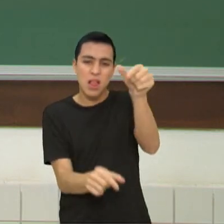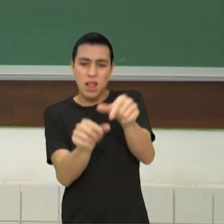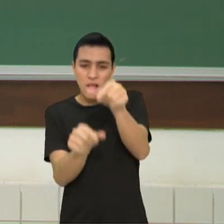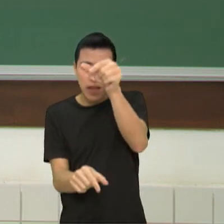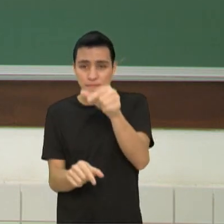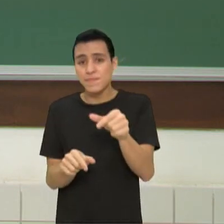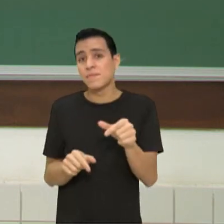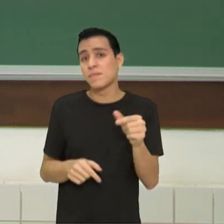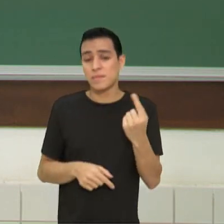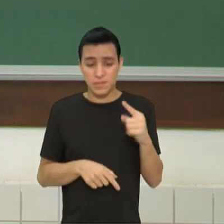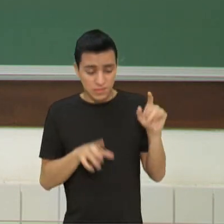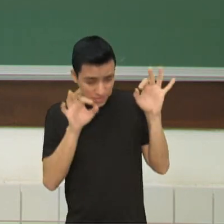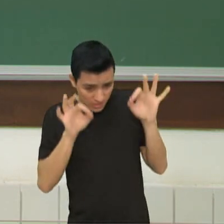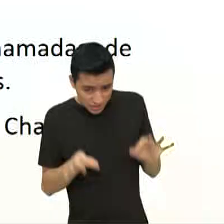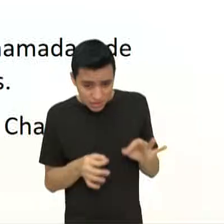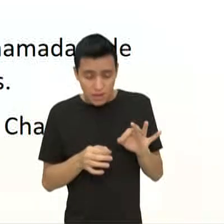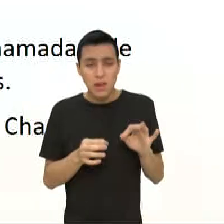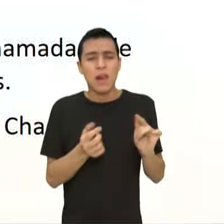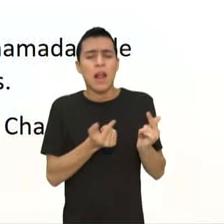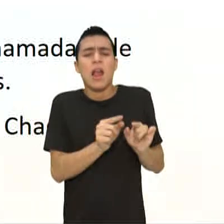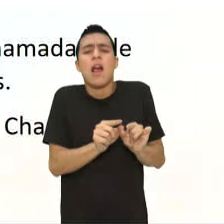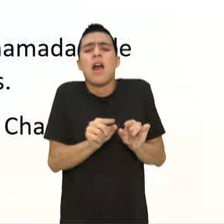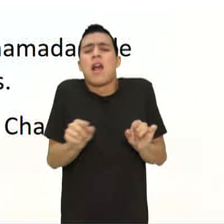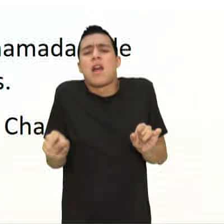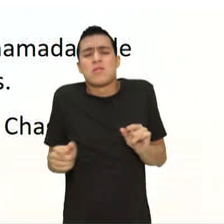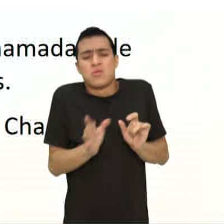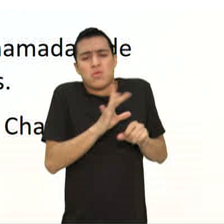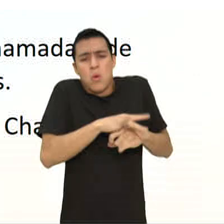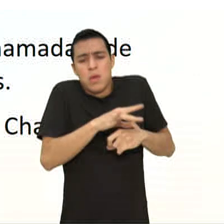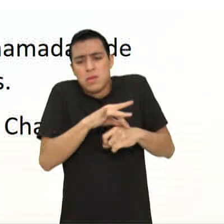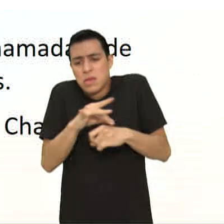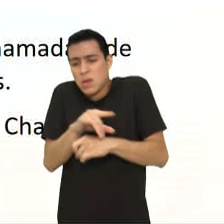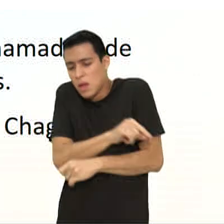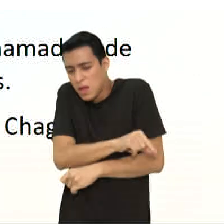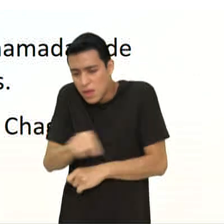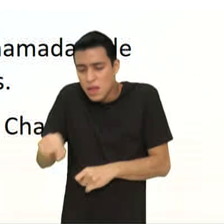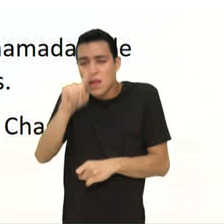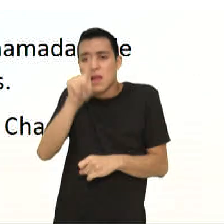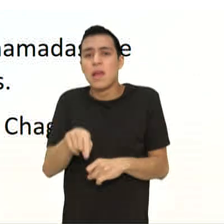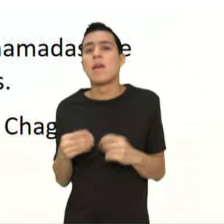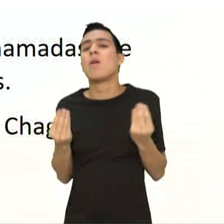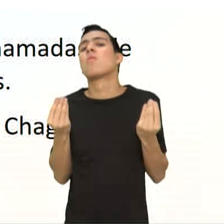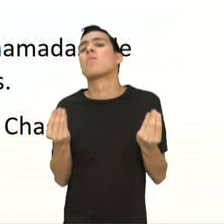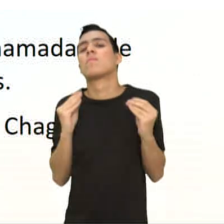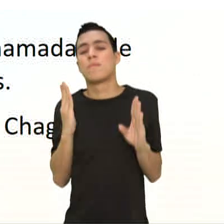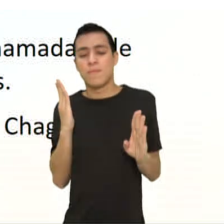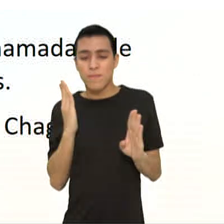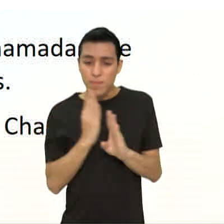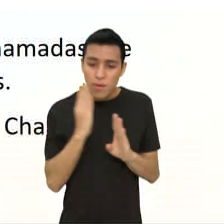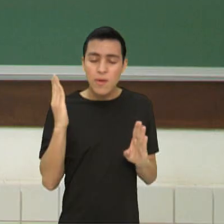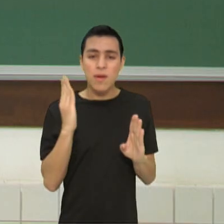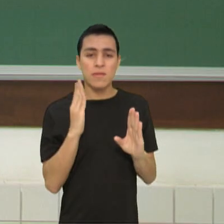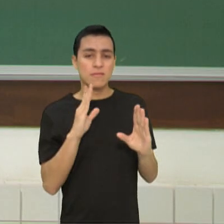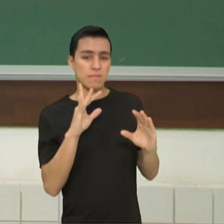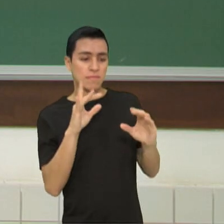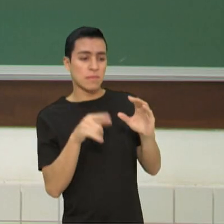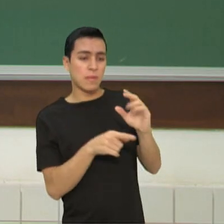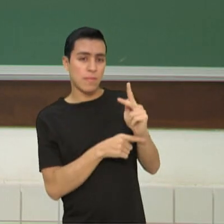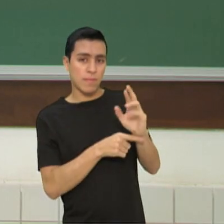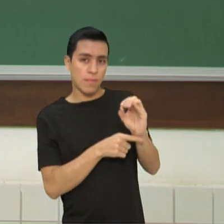último também, correto, amebíase, leishmaniose, malária e chagas são doenças causadas por